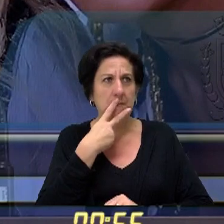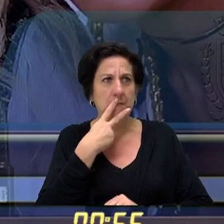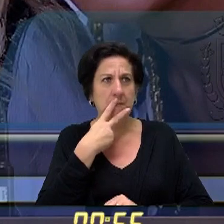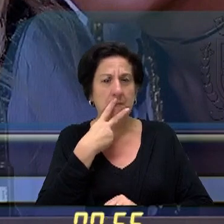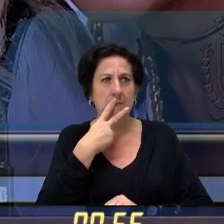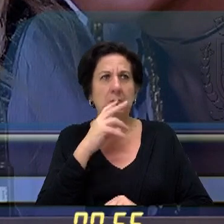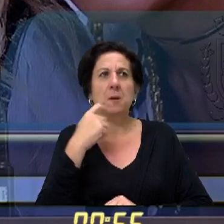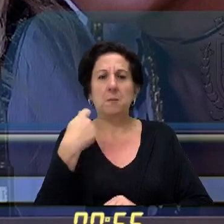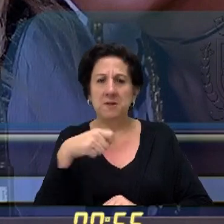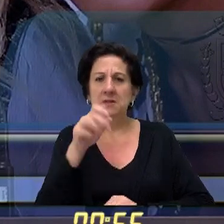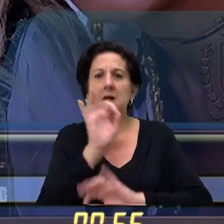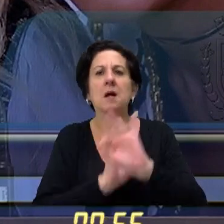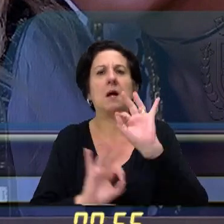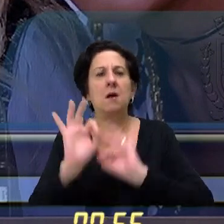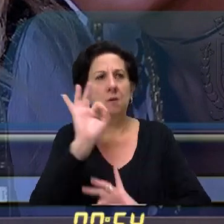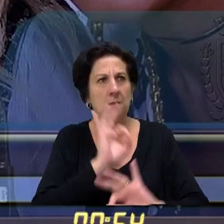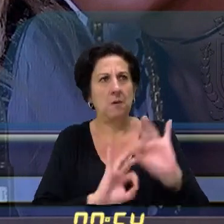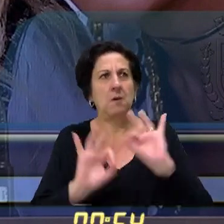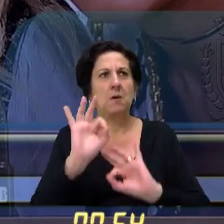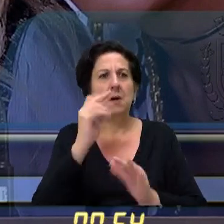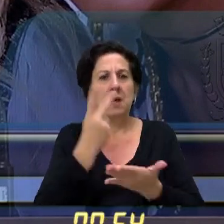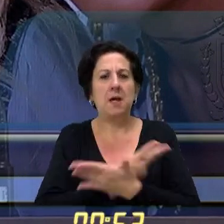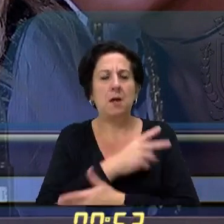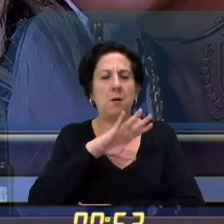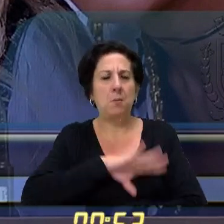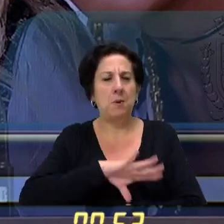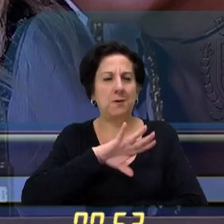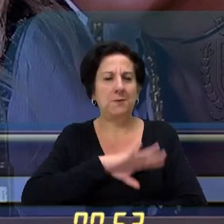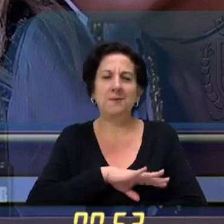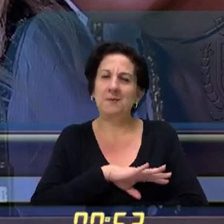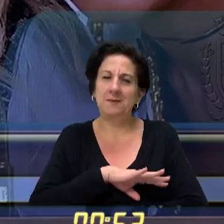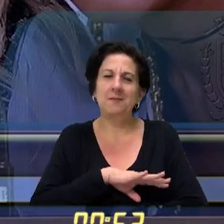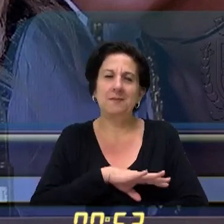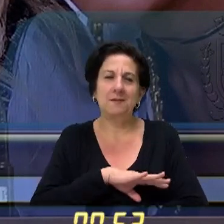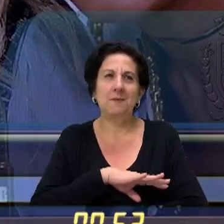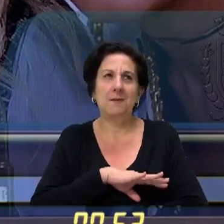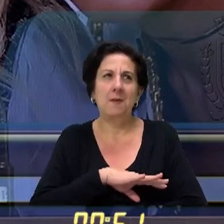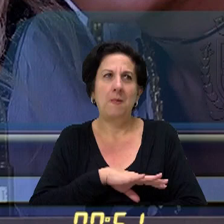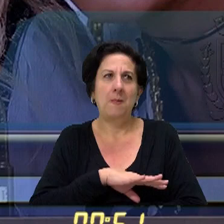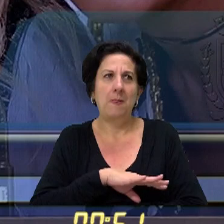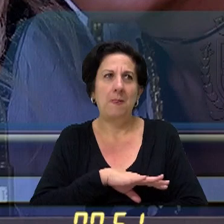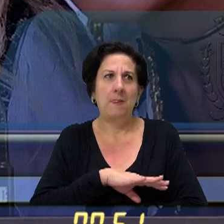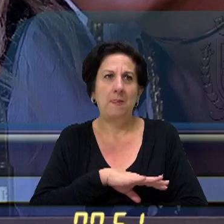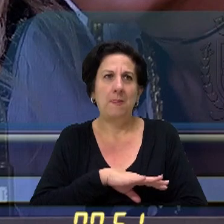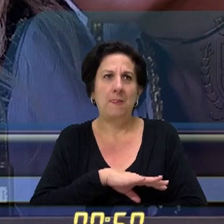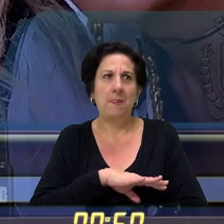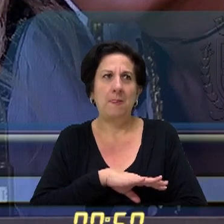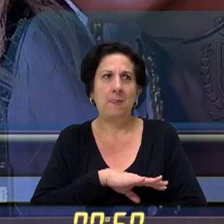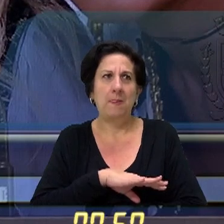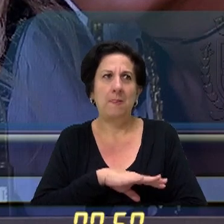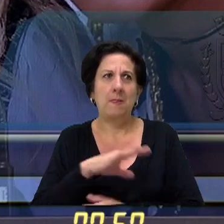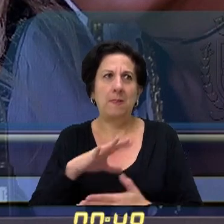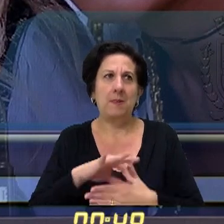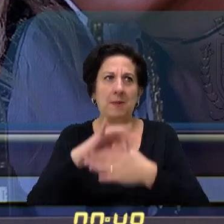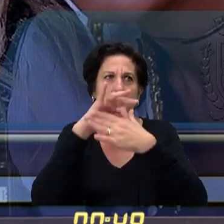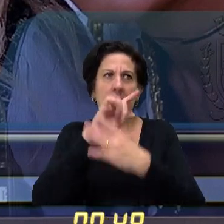Então, tem necessidade de uma correção de um erro de português e alertar ao líder do governo aí também para